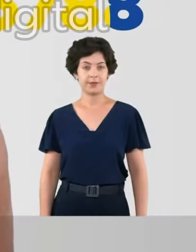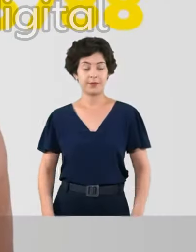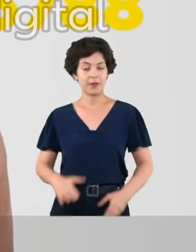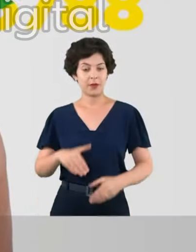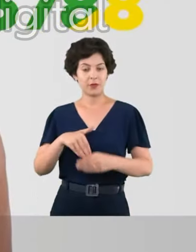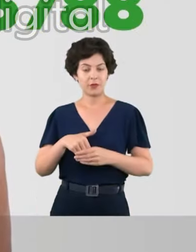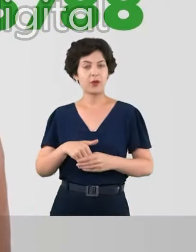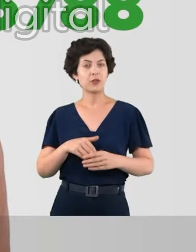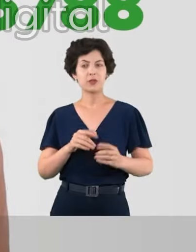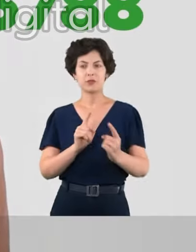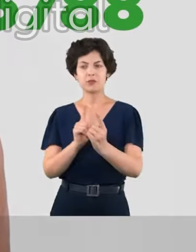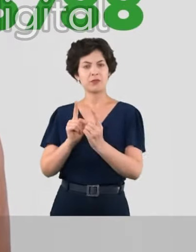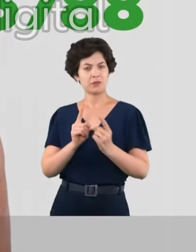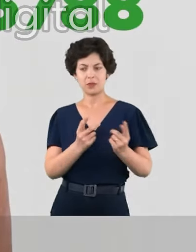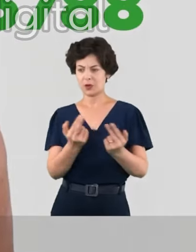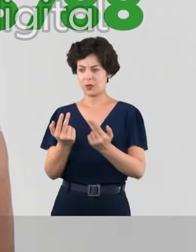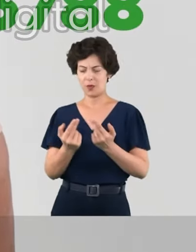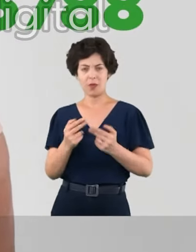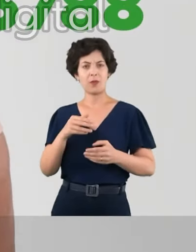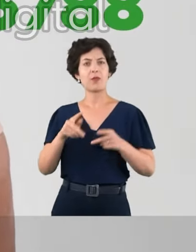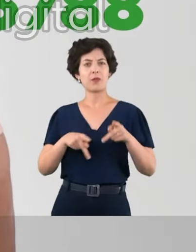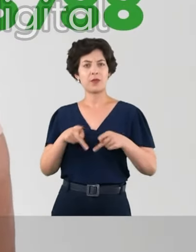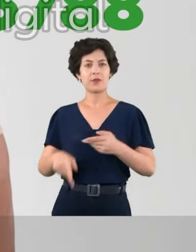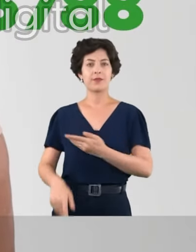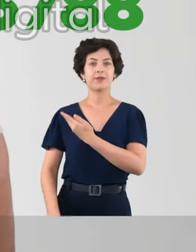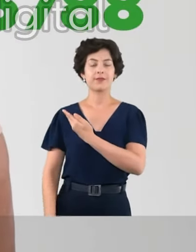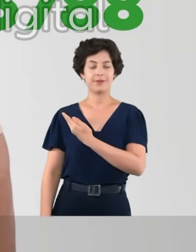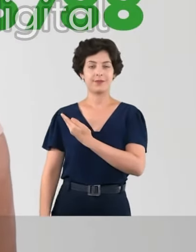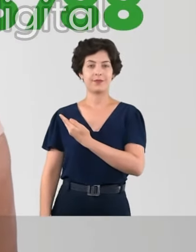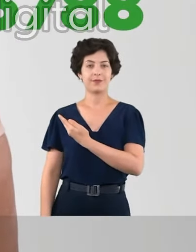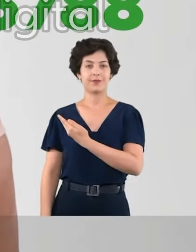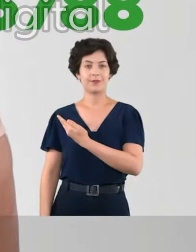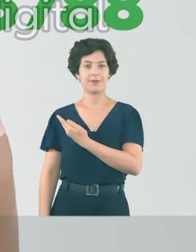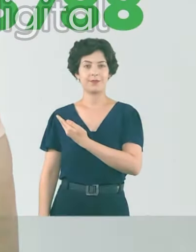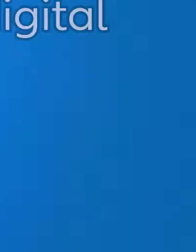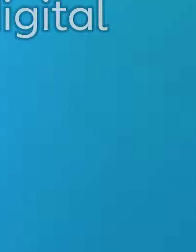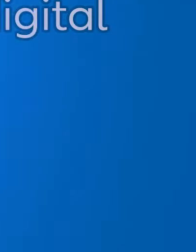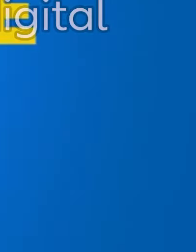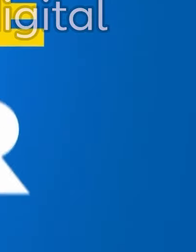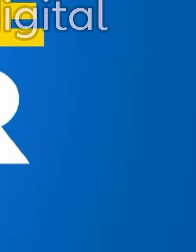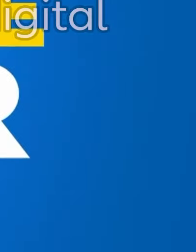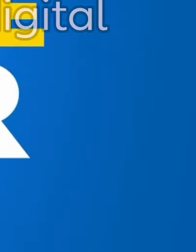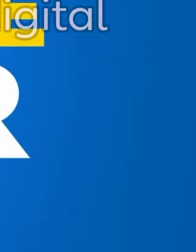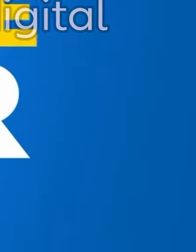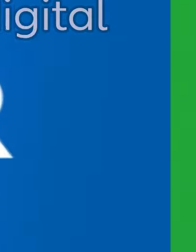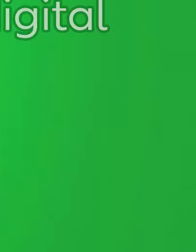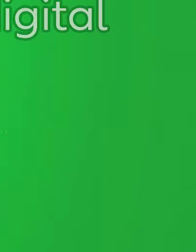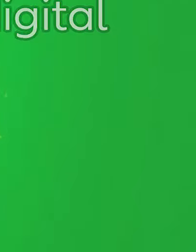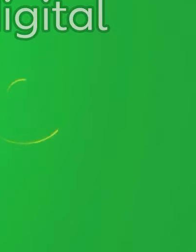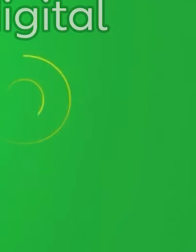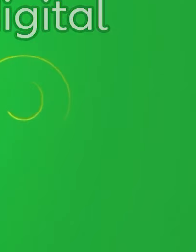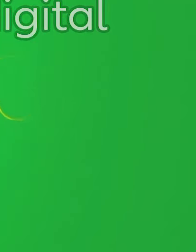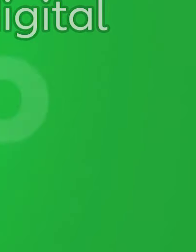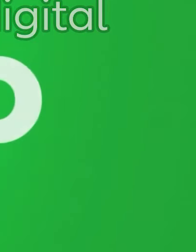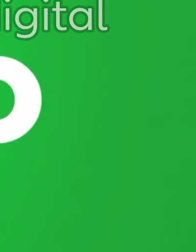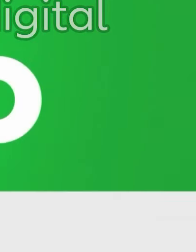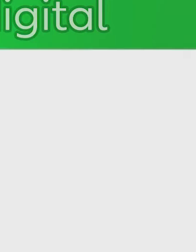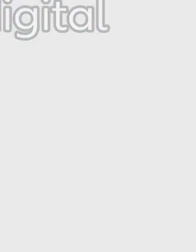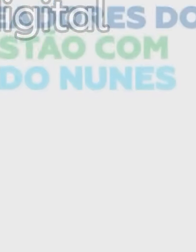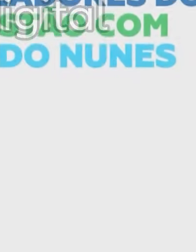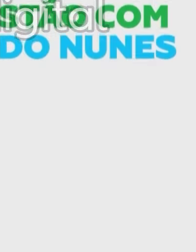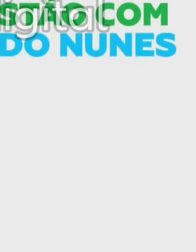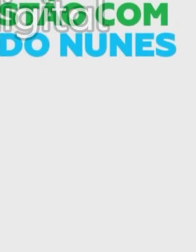Vote em gente como a gente. Vote Marlene Ramos, 25-788. Isso não pode parar. Isso é caminho